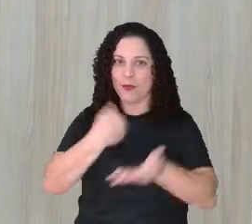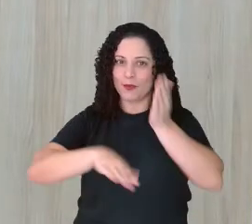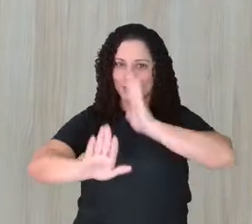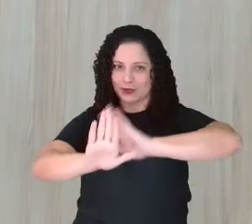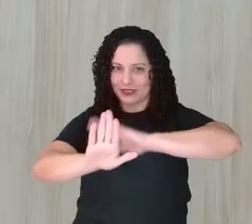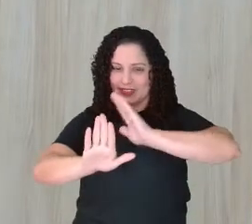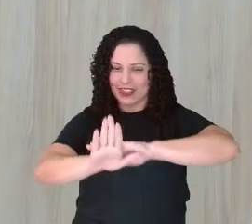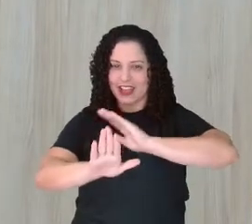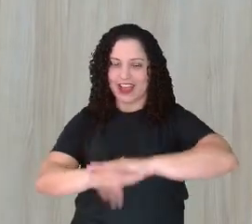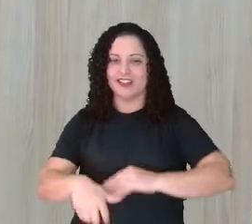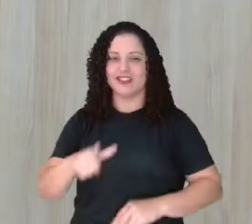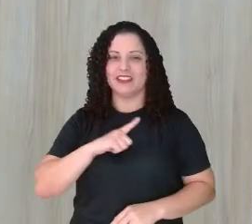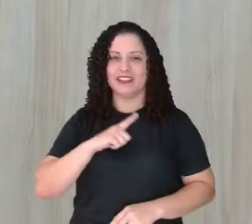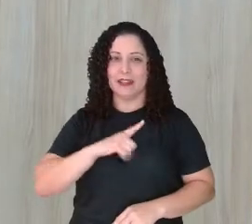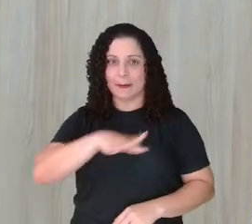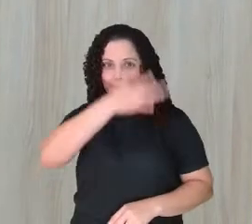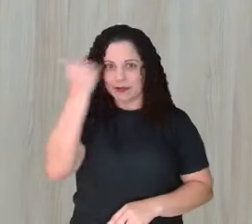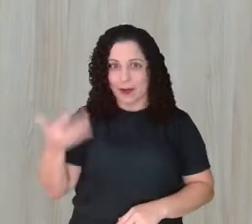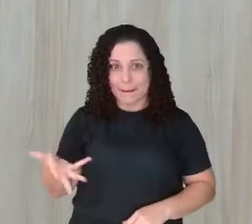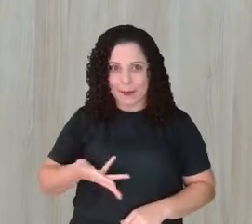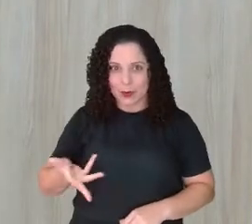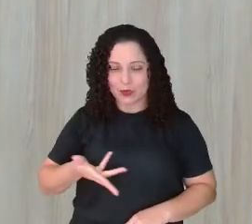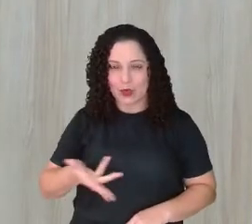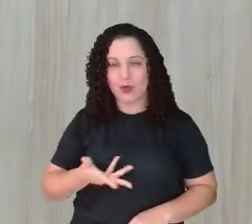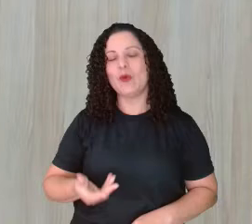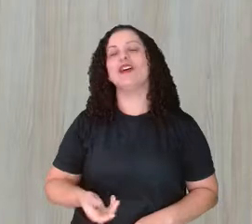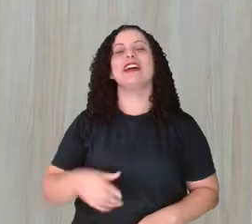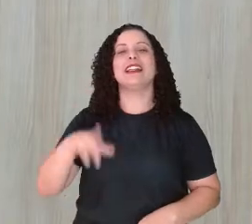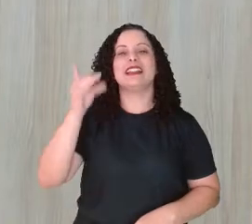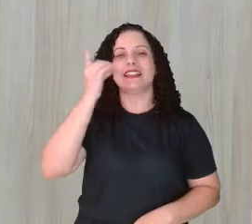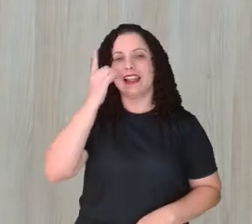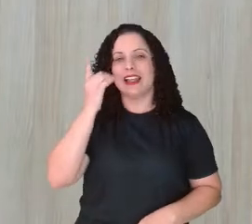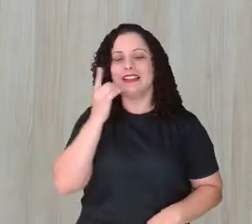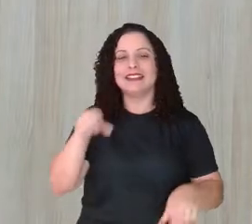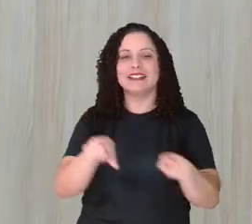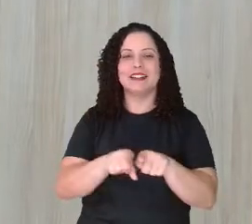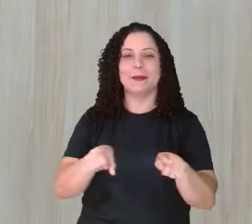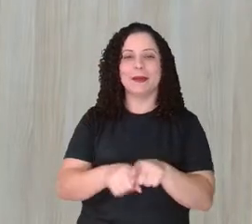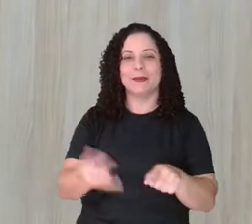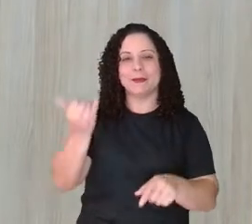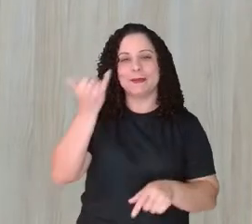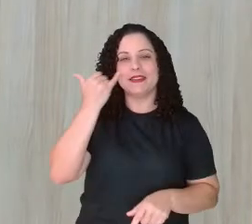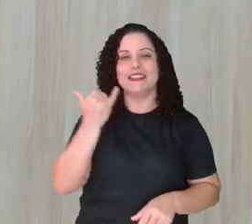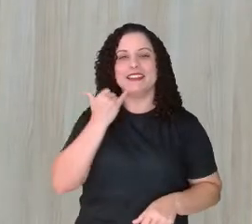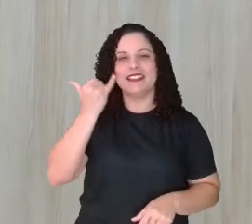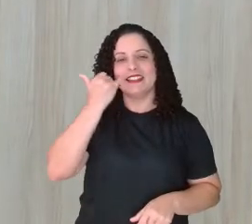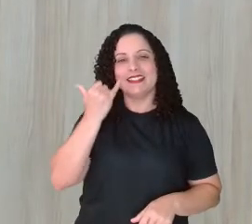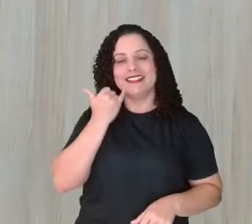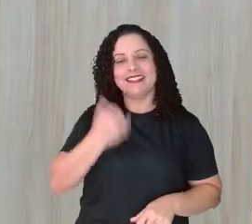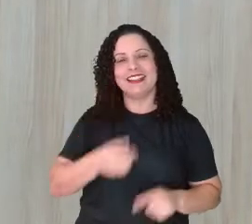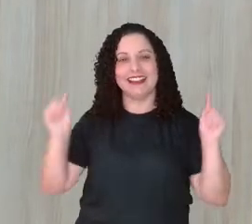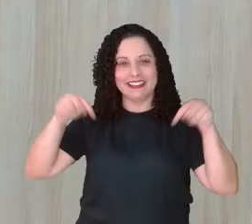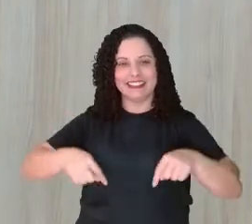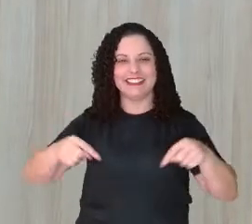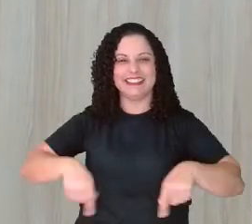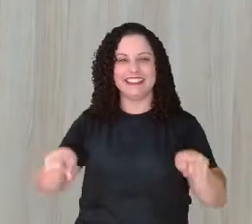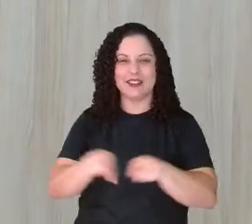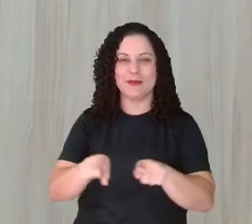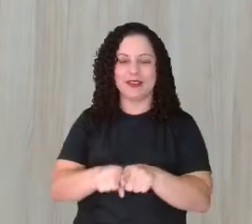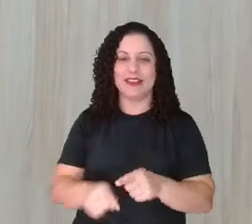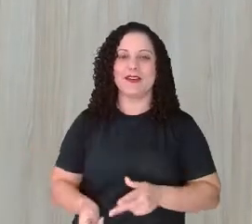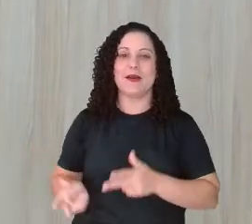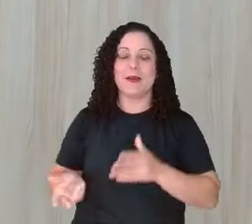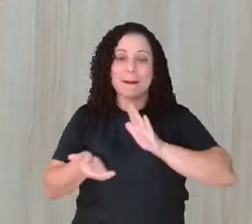nossa produtora maravilhosa. Billy Show! Só ele, gente, só tem ele aqui. Maravilhoso. E